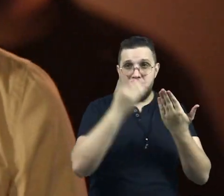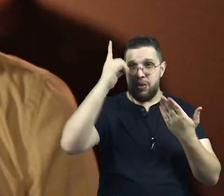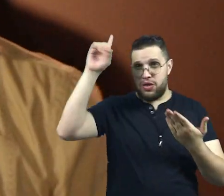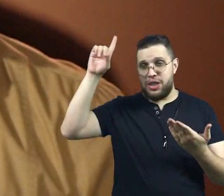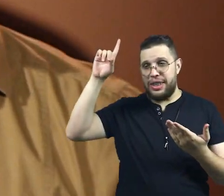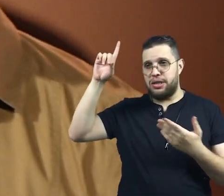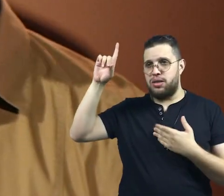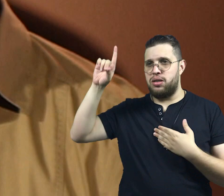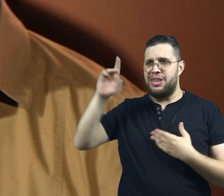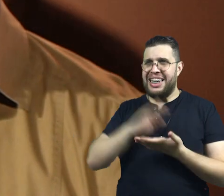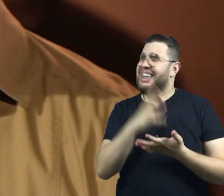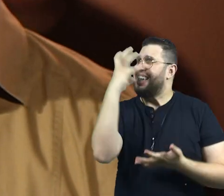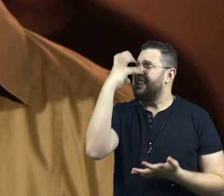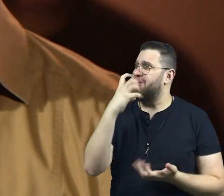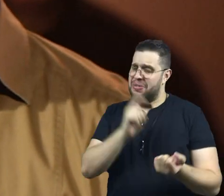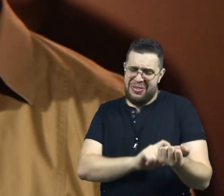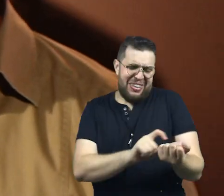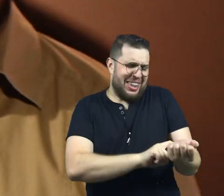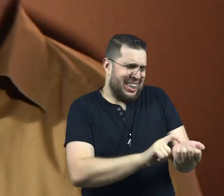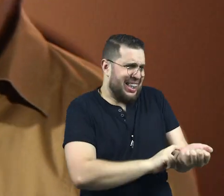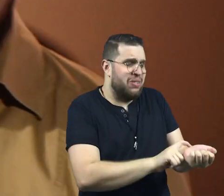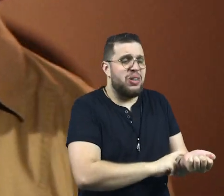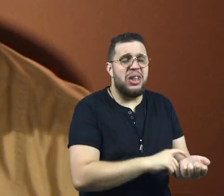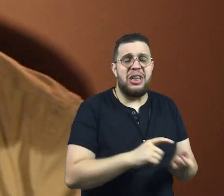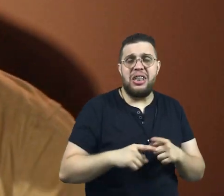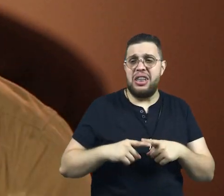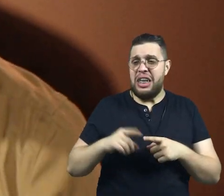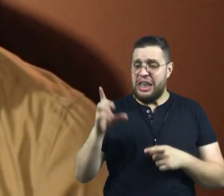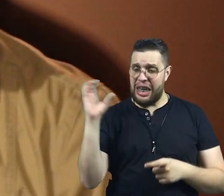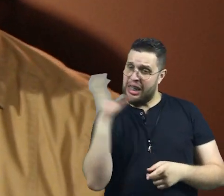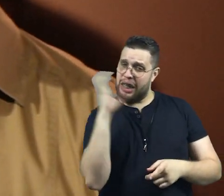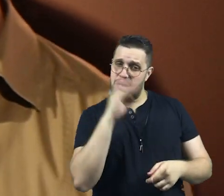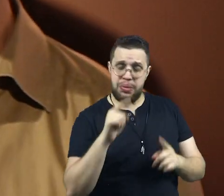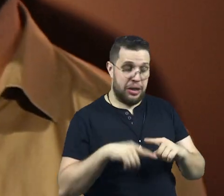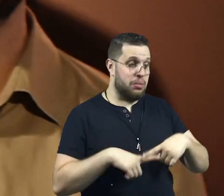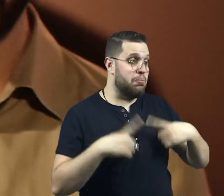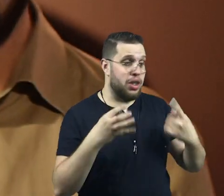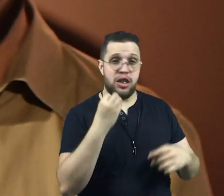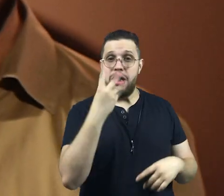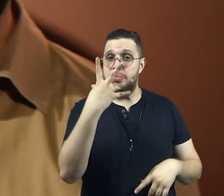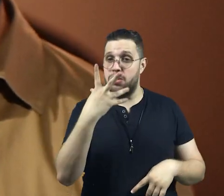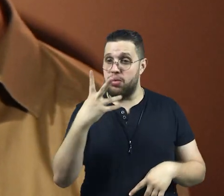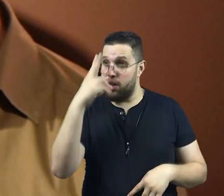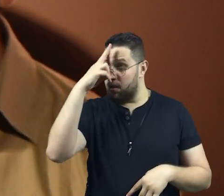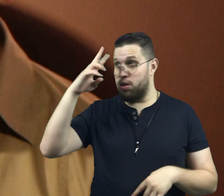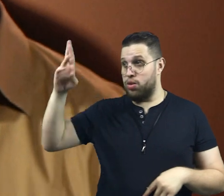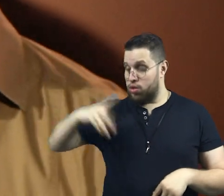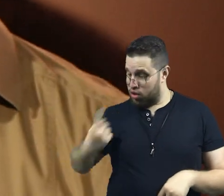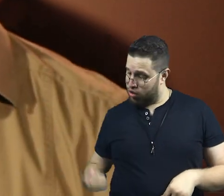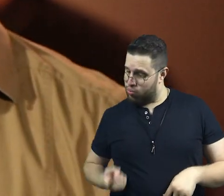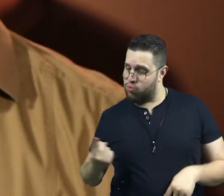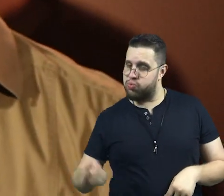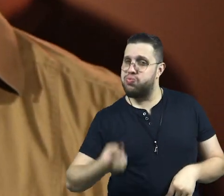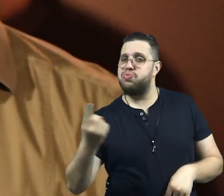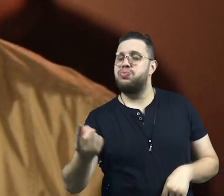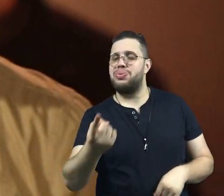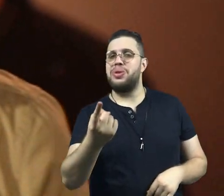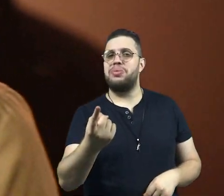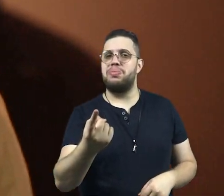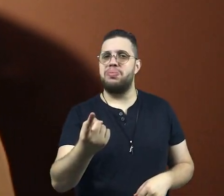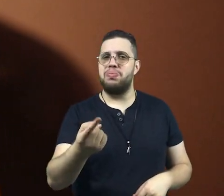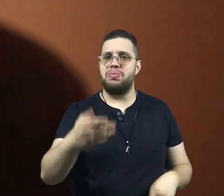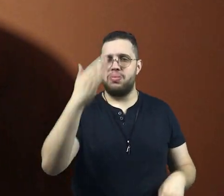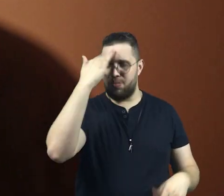dele dura só um instante, mas a bondade, o seu favor dura a vida toda. Aleluia.